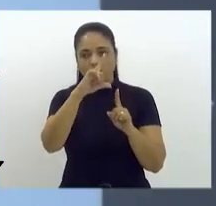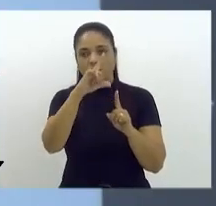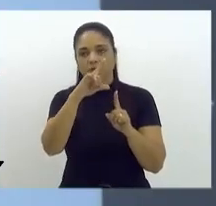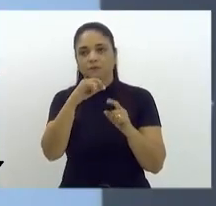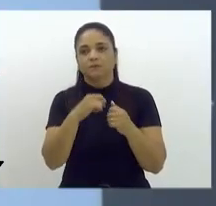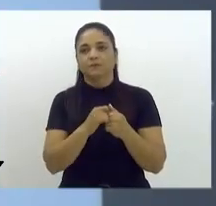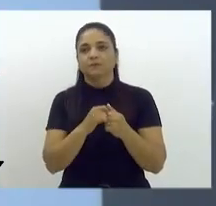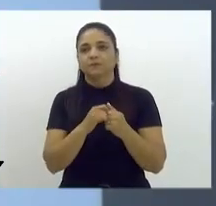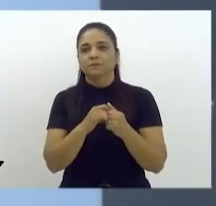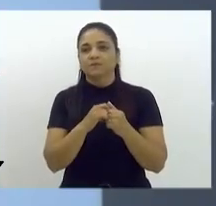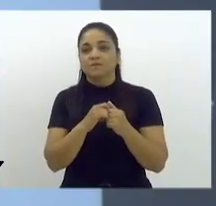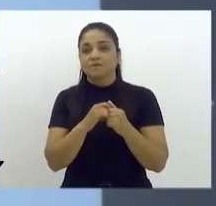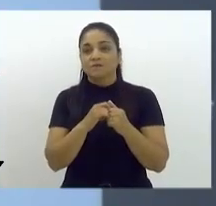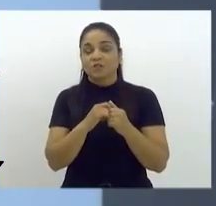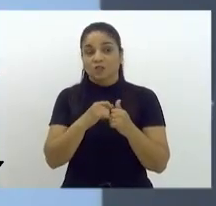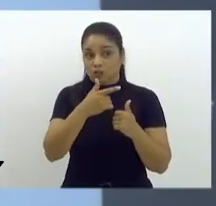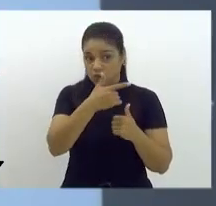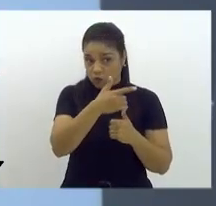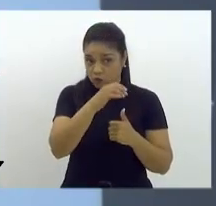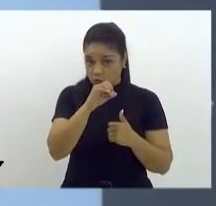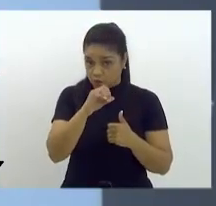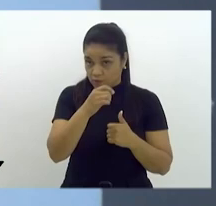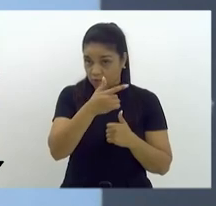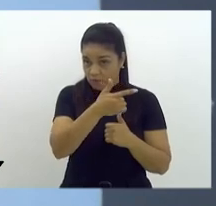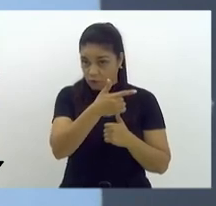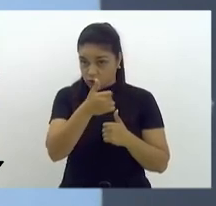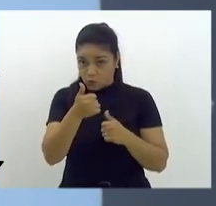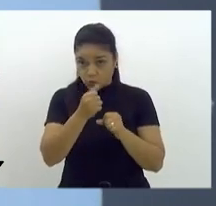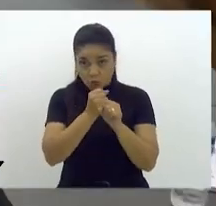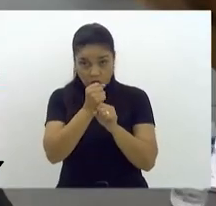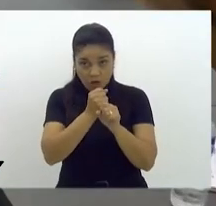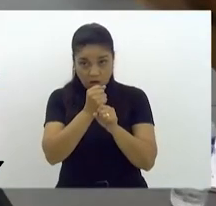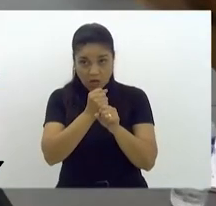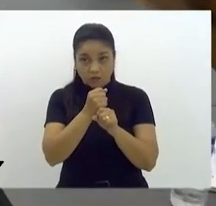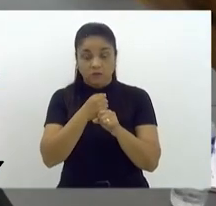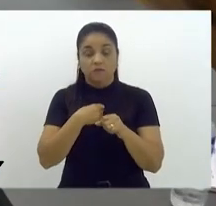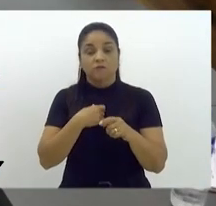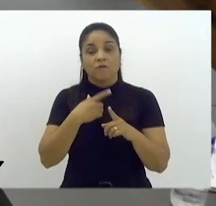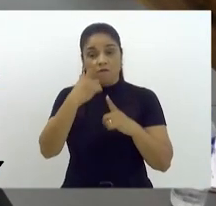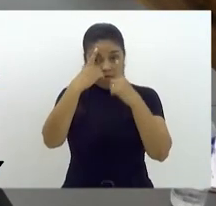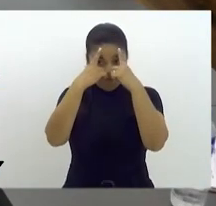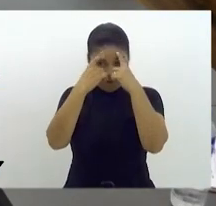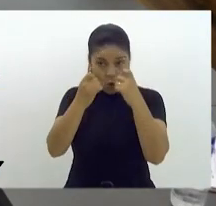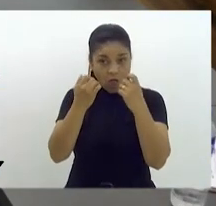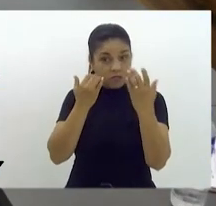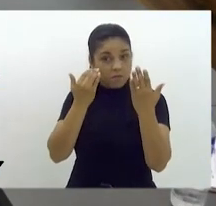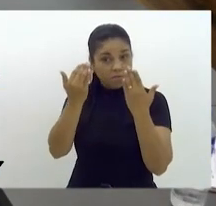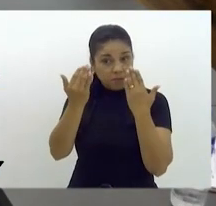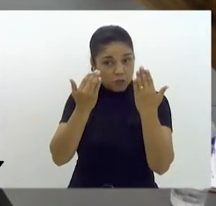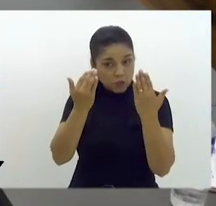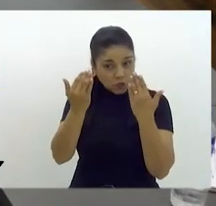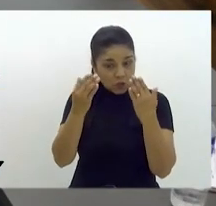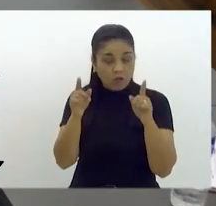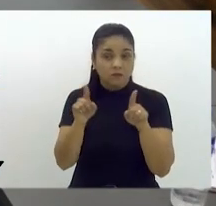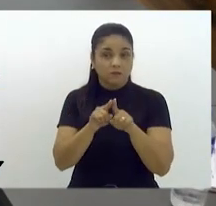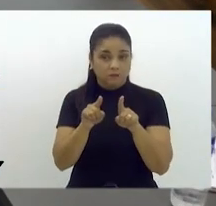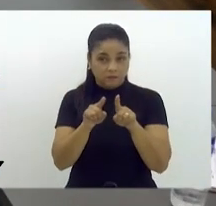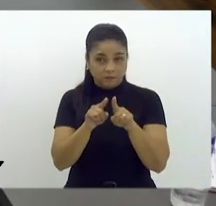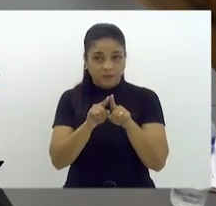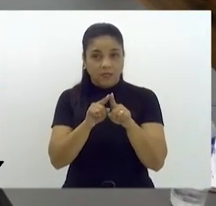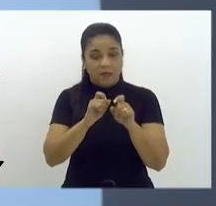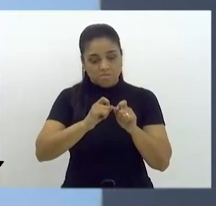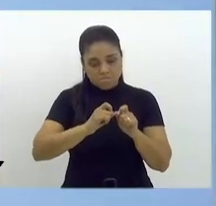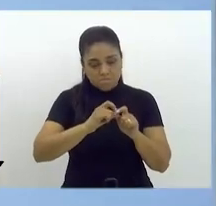inexpressivo isso em 2021 tá mulheres vítima de violência psicológica por local do fato Aí nós já temos um número um pouco maior